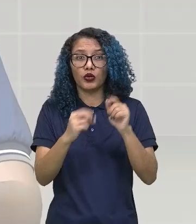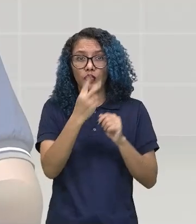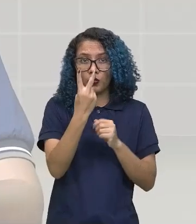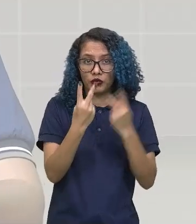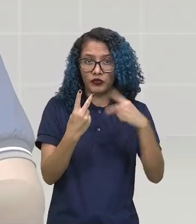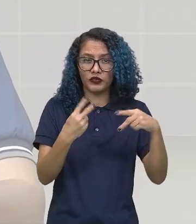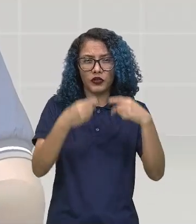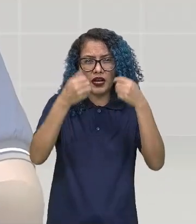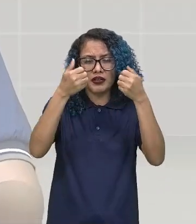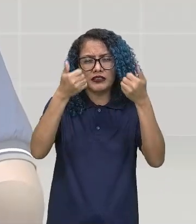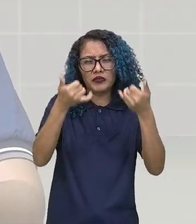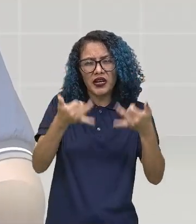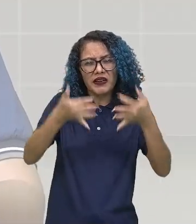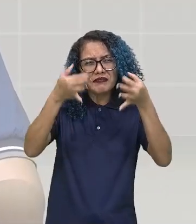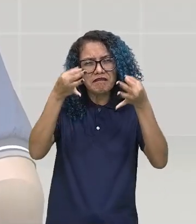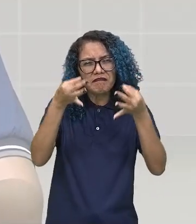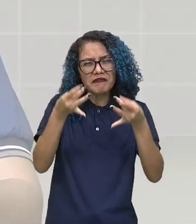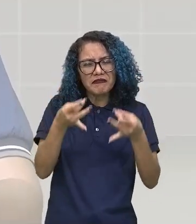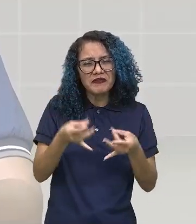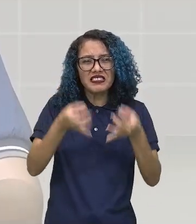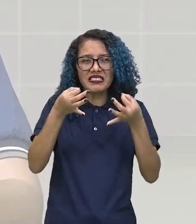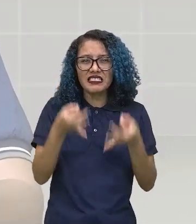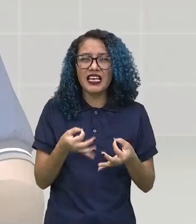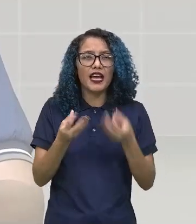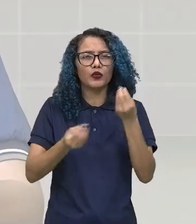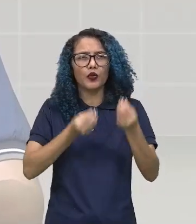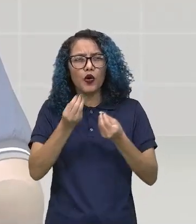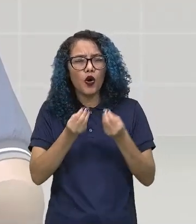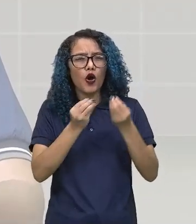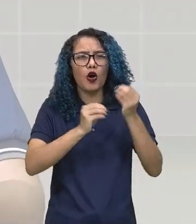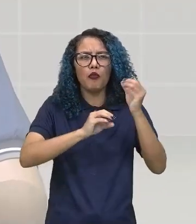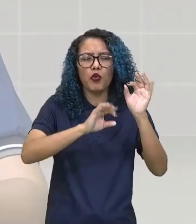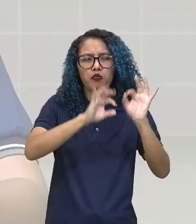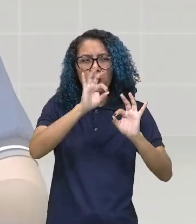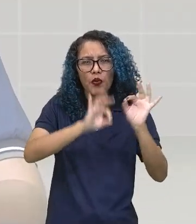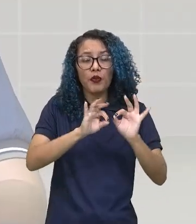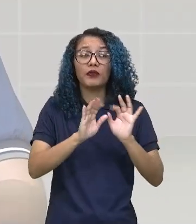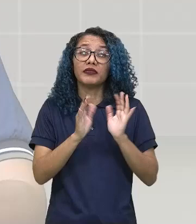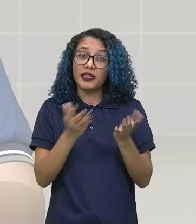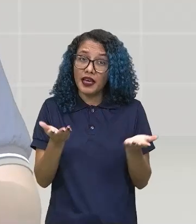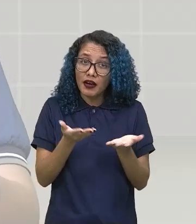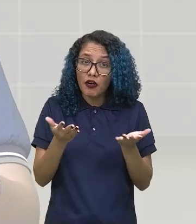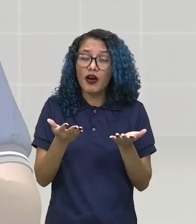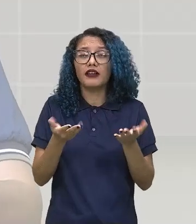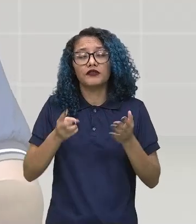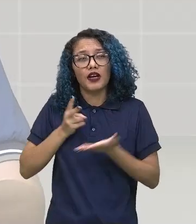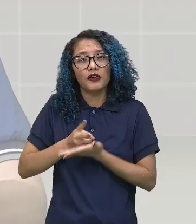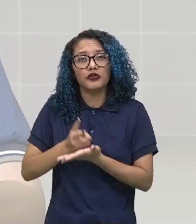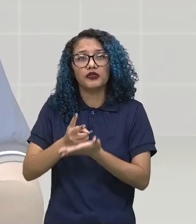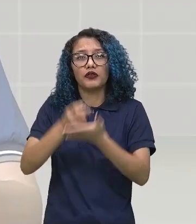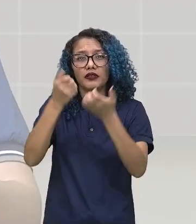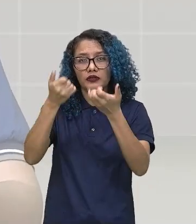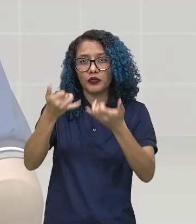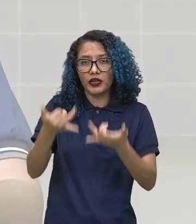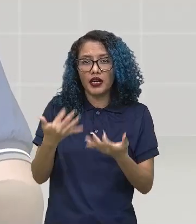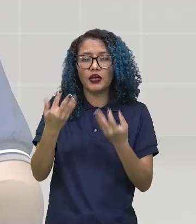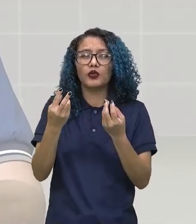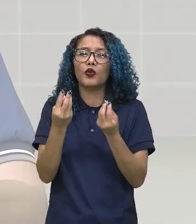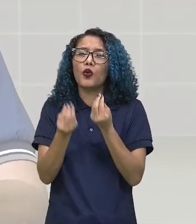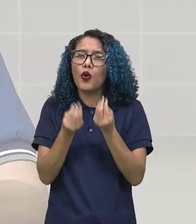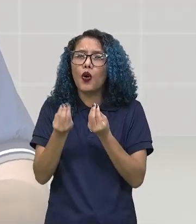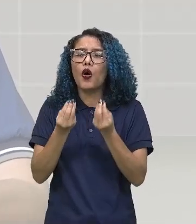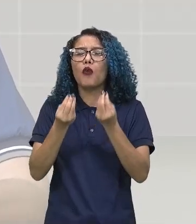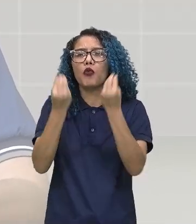este acesso. E nós iremos dar continuidade aos lançamentos, de como lançar, ali, fazer os